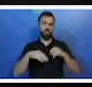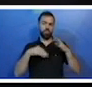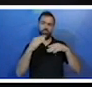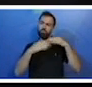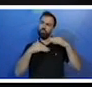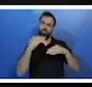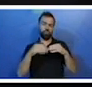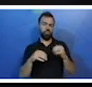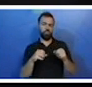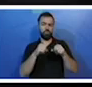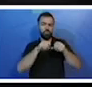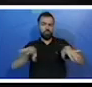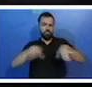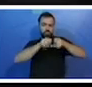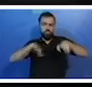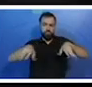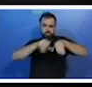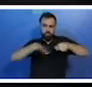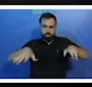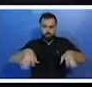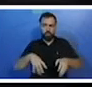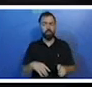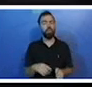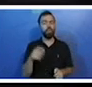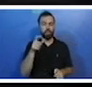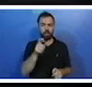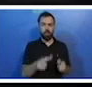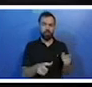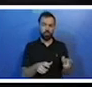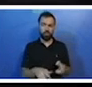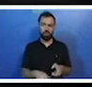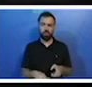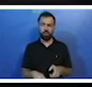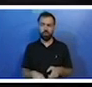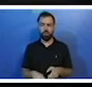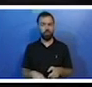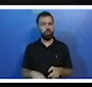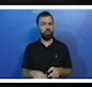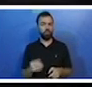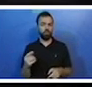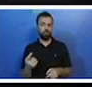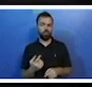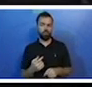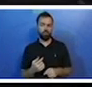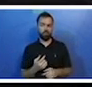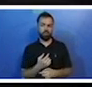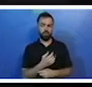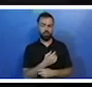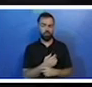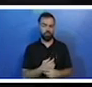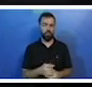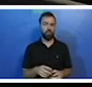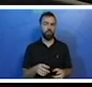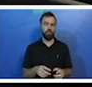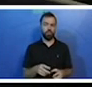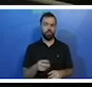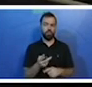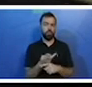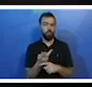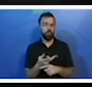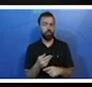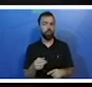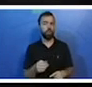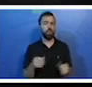nesses tempos de pandemia, onde as pessoas elas estão se sentindo cada vez mais sozinhas e elas buscam atividades alternativas para fazer nessa